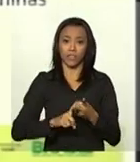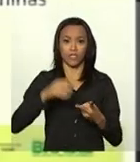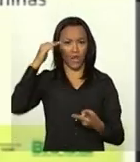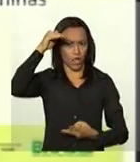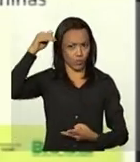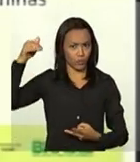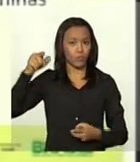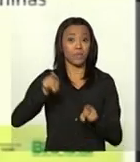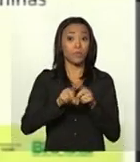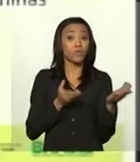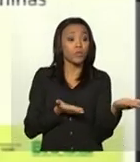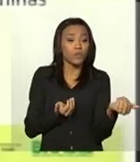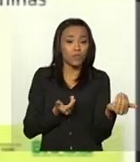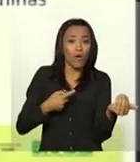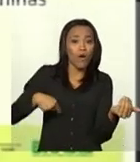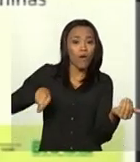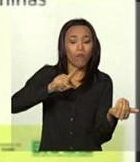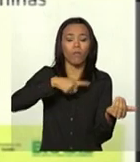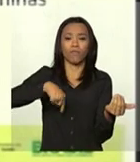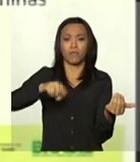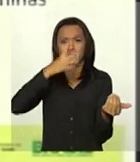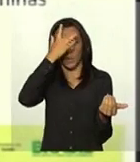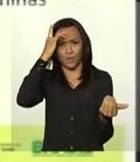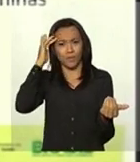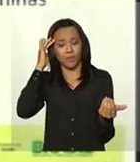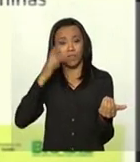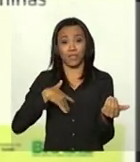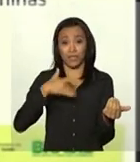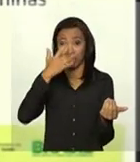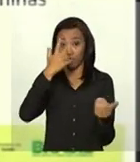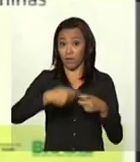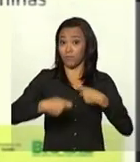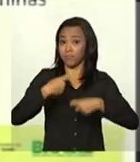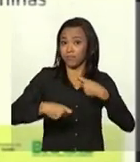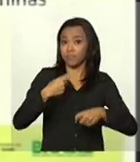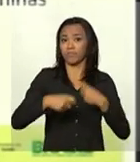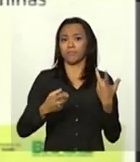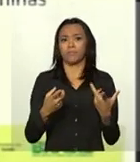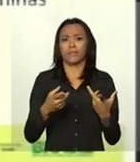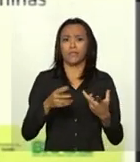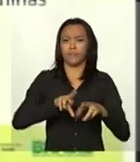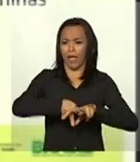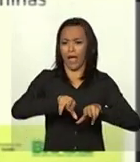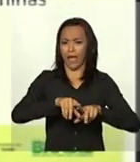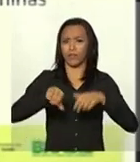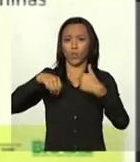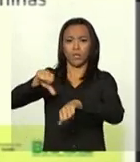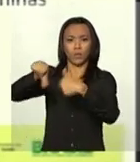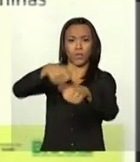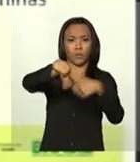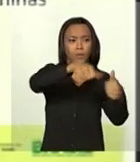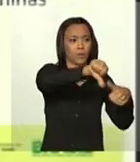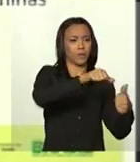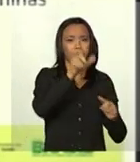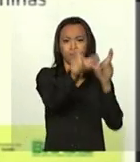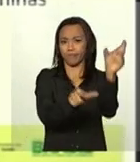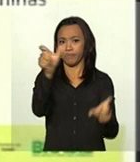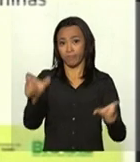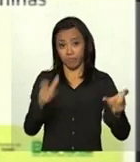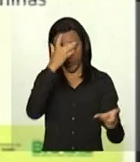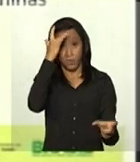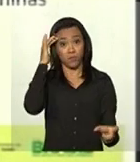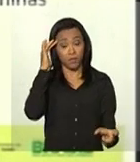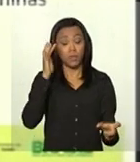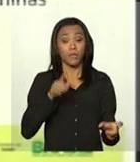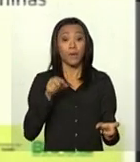né, aquelas pessoas que têm maior probabilidade de vida sexual ativa, de múltiplos parceiros. Esse mote